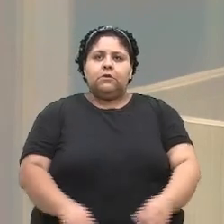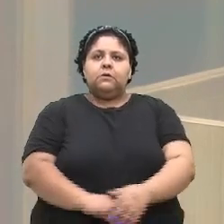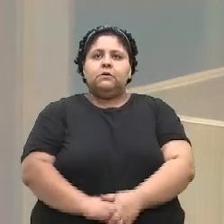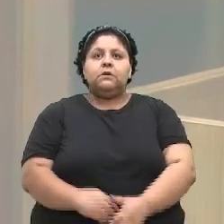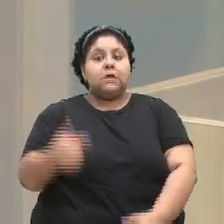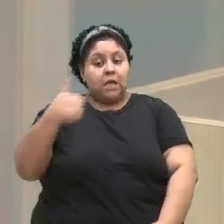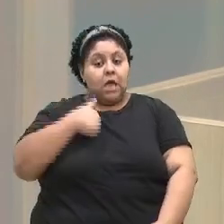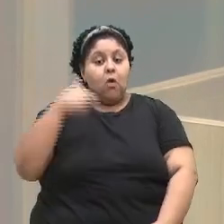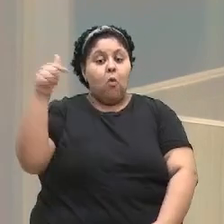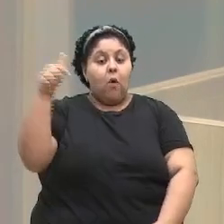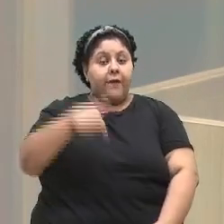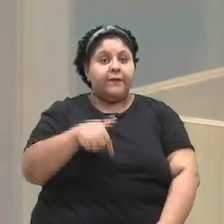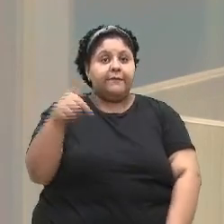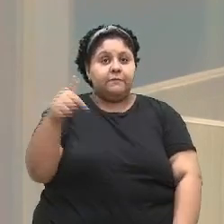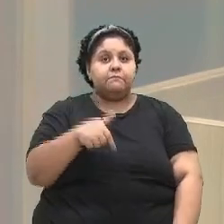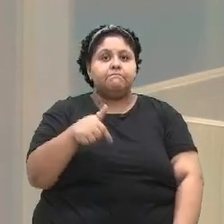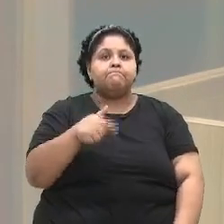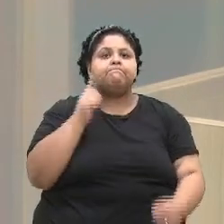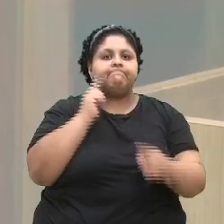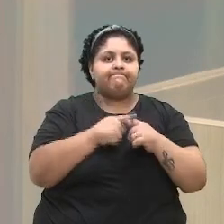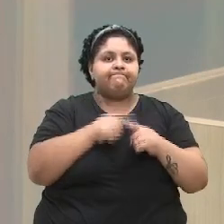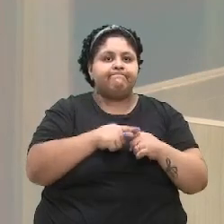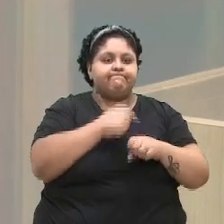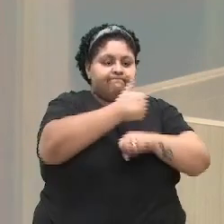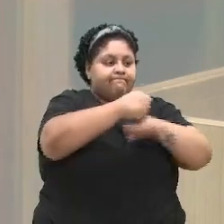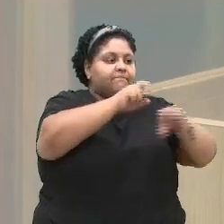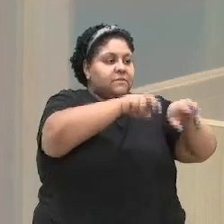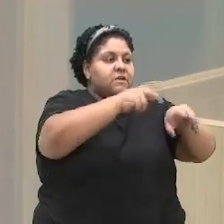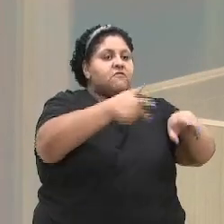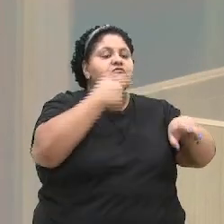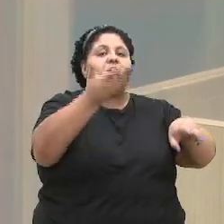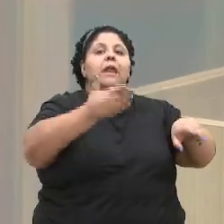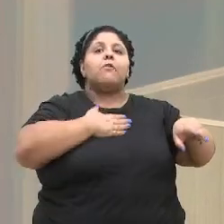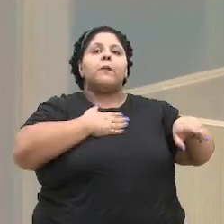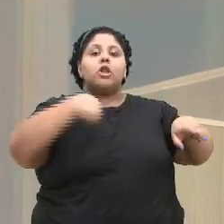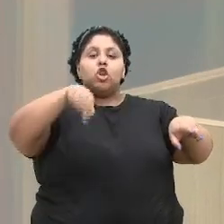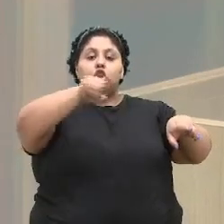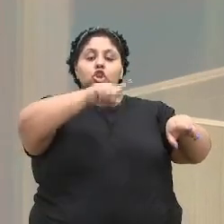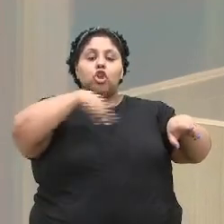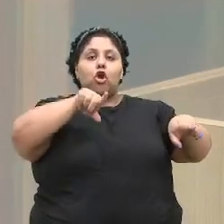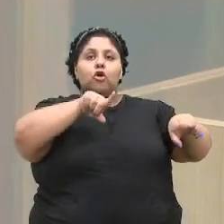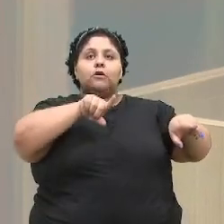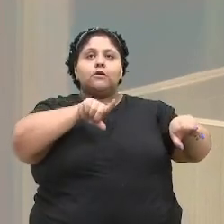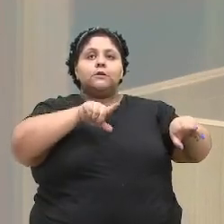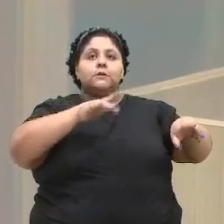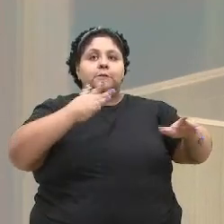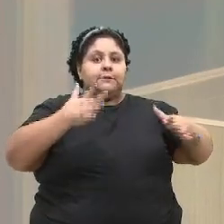eu estou aqui porque os agricultores me disseram nós estamos